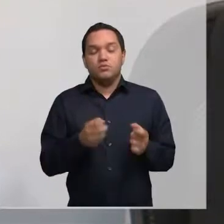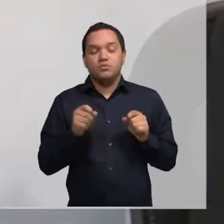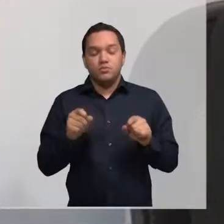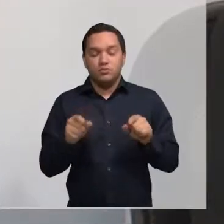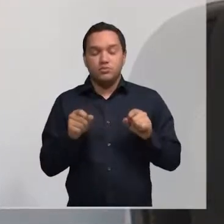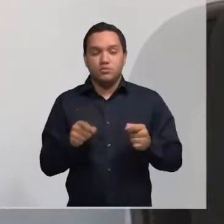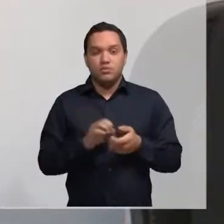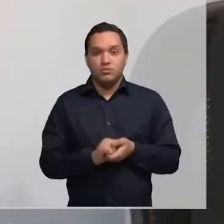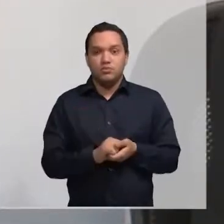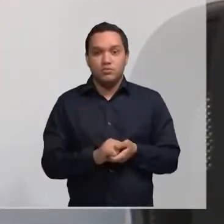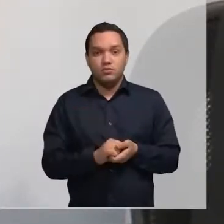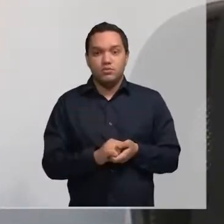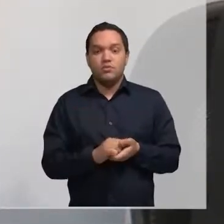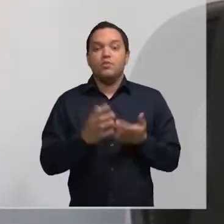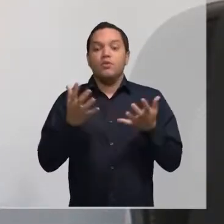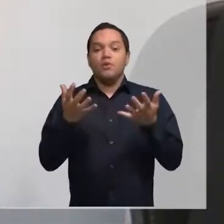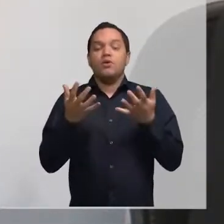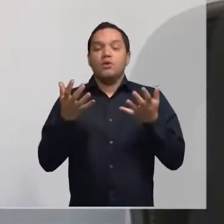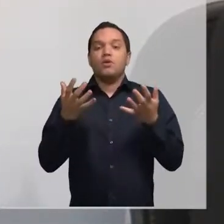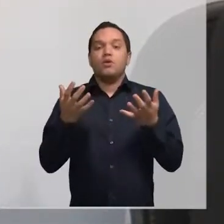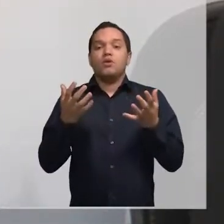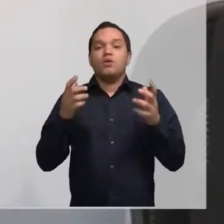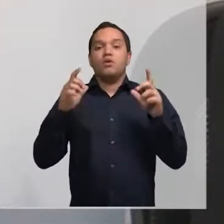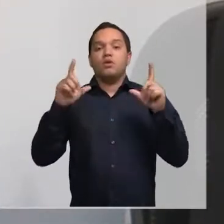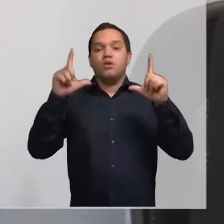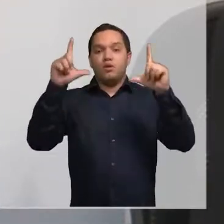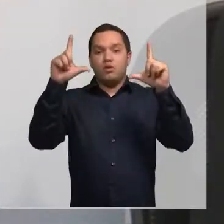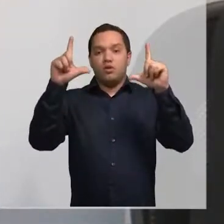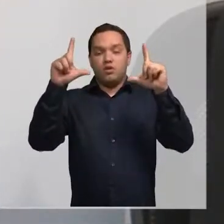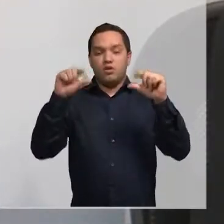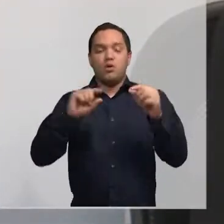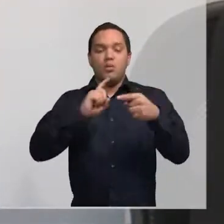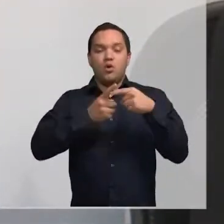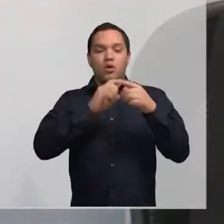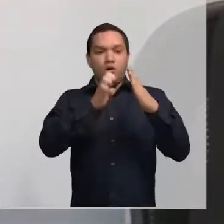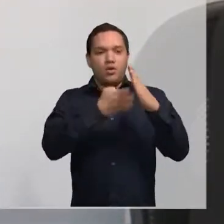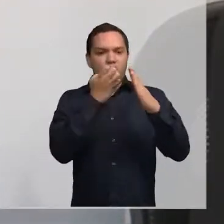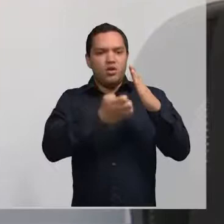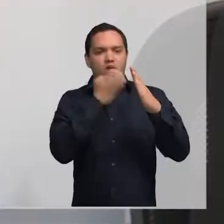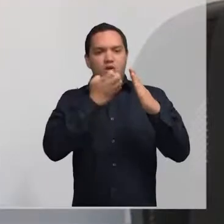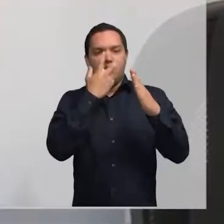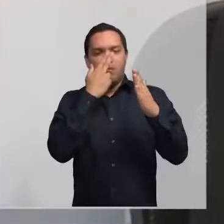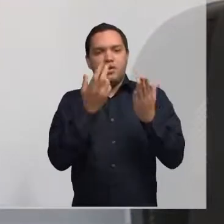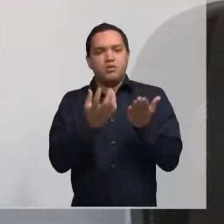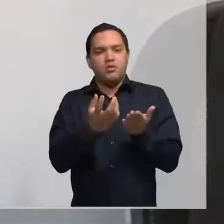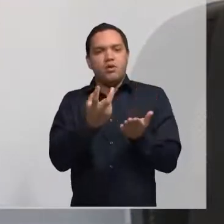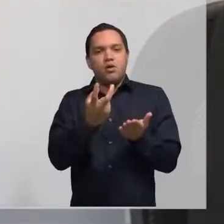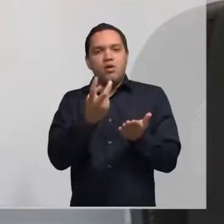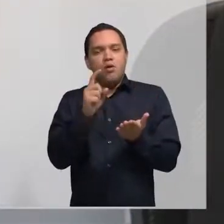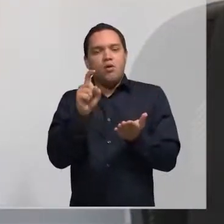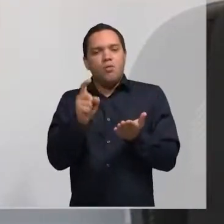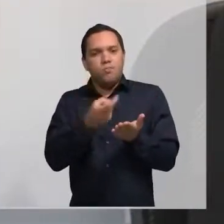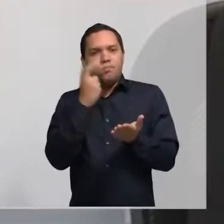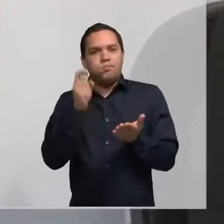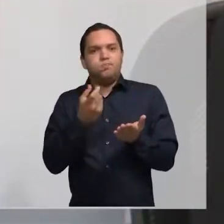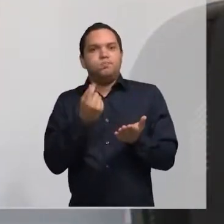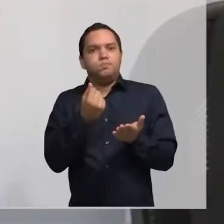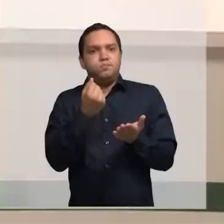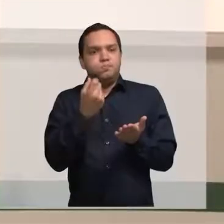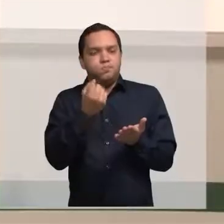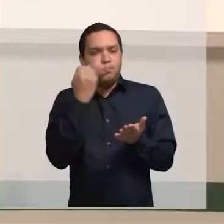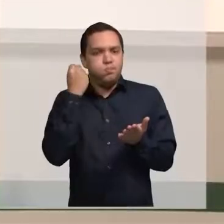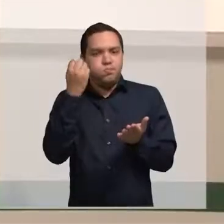tentar diminuir cada vez mais a margem de lucro dessas instituições, que é um absurdo. E a Globo, que representa eles,